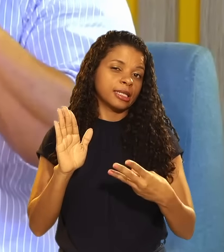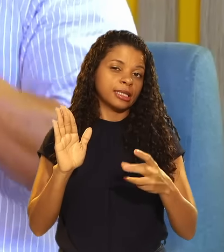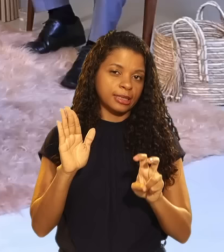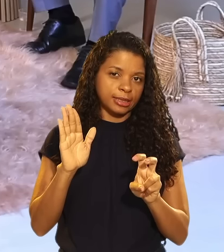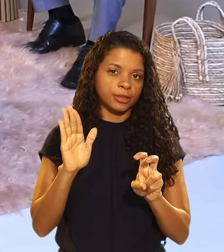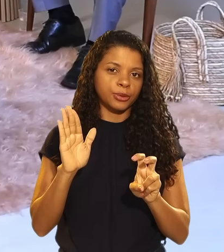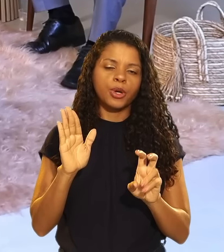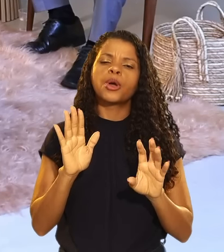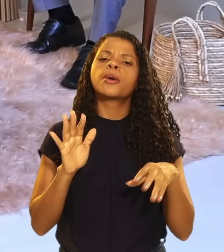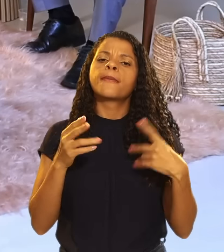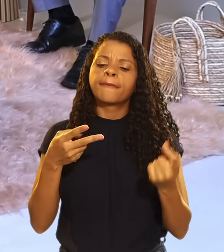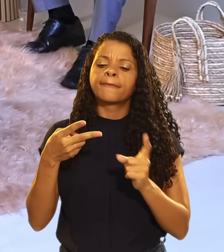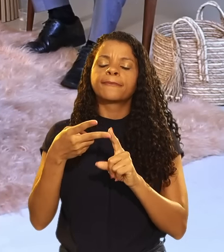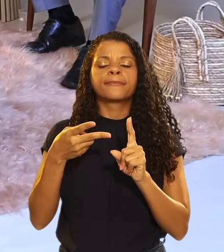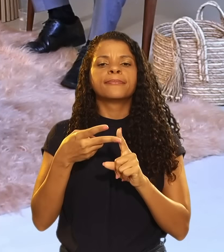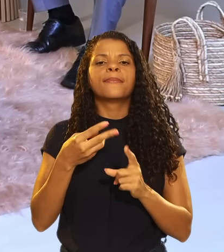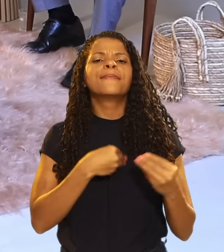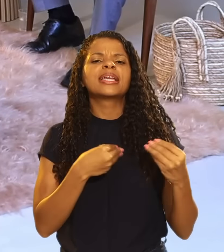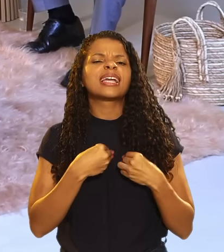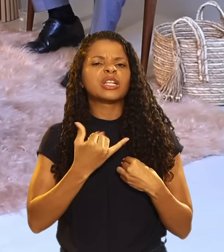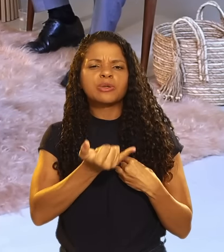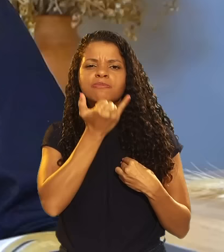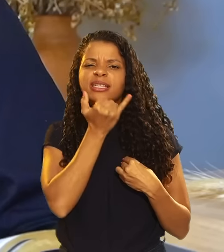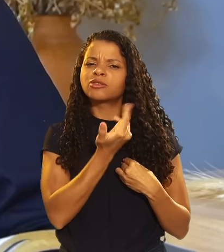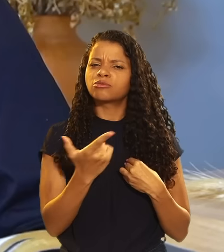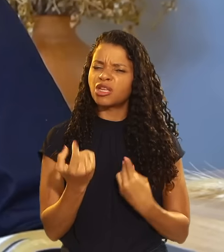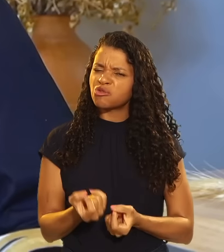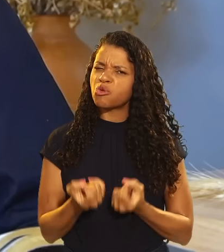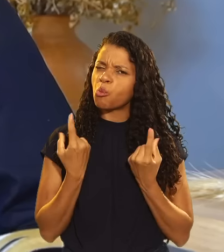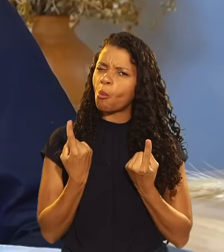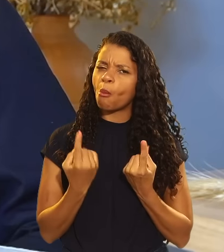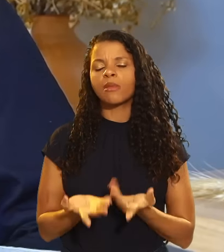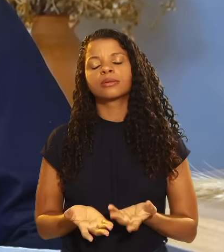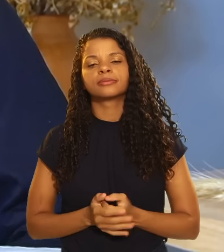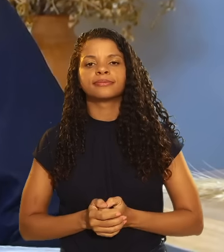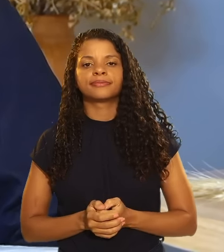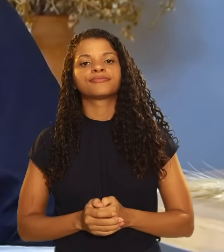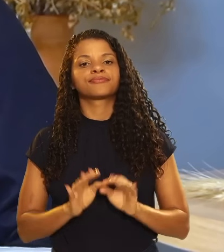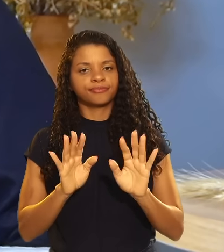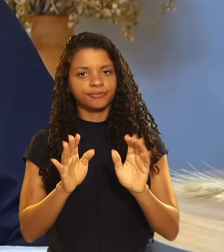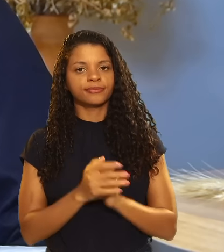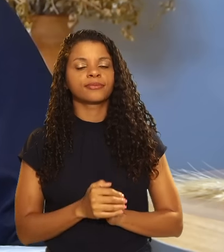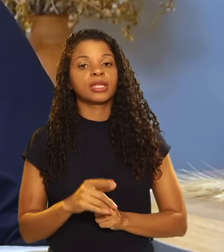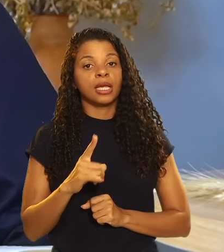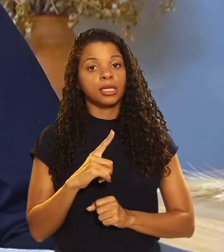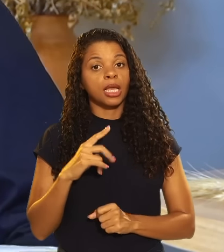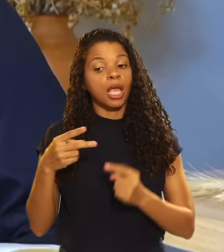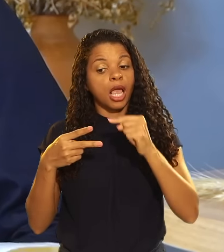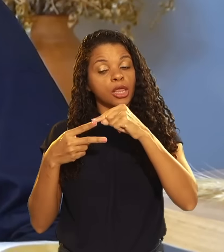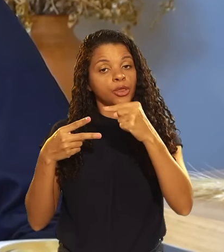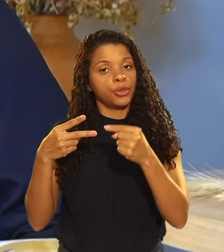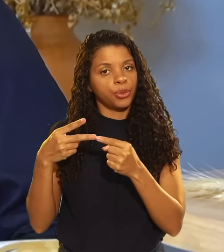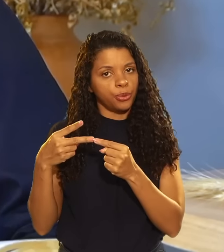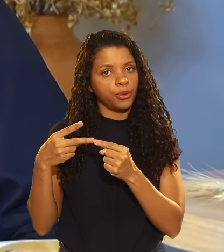significa esse pecado imperdoável, pastor? Então, nós temos aqui, Ricardo, 2 momentos